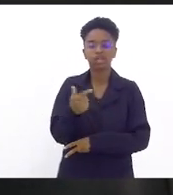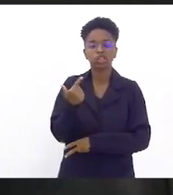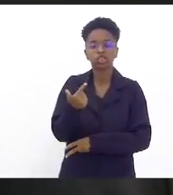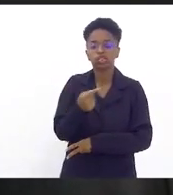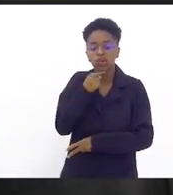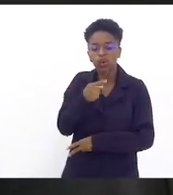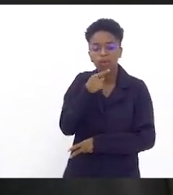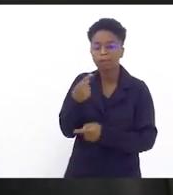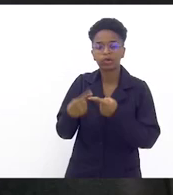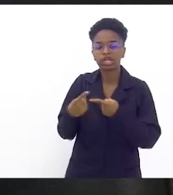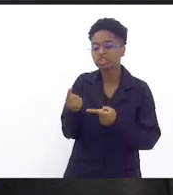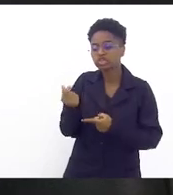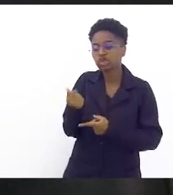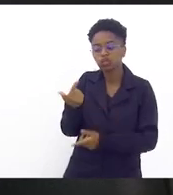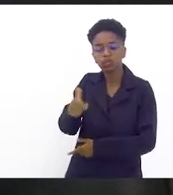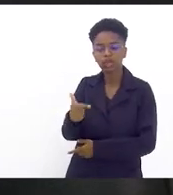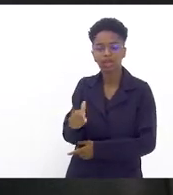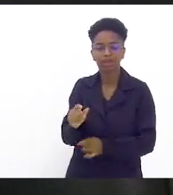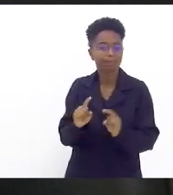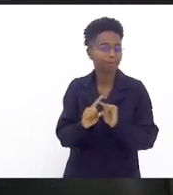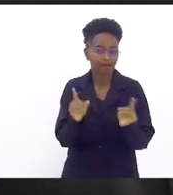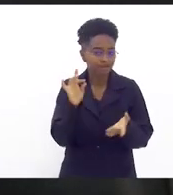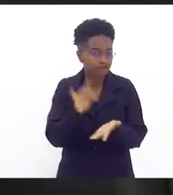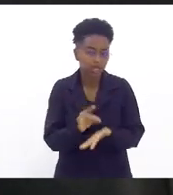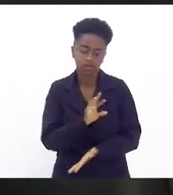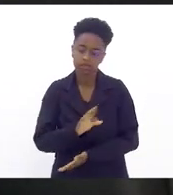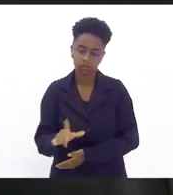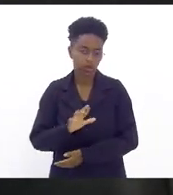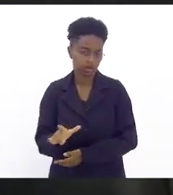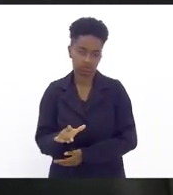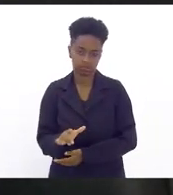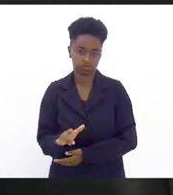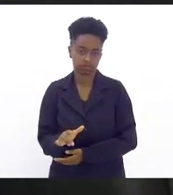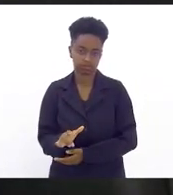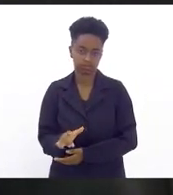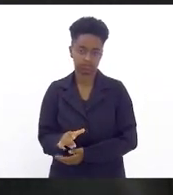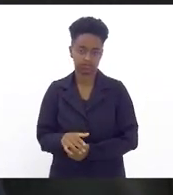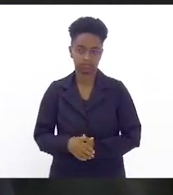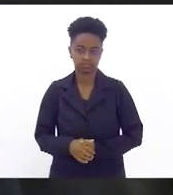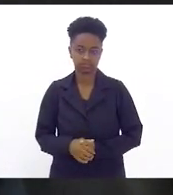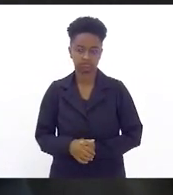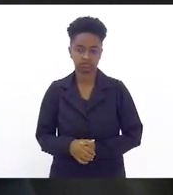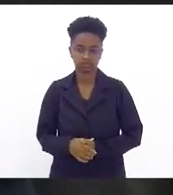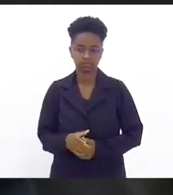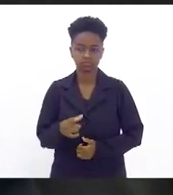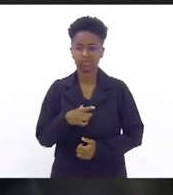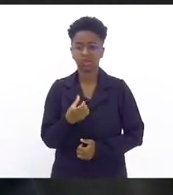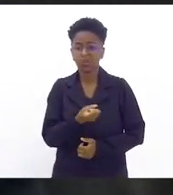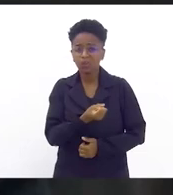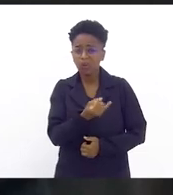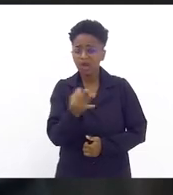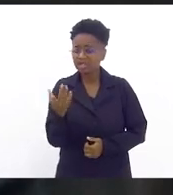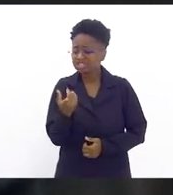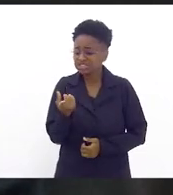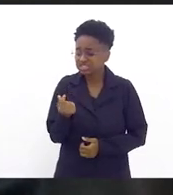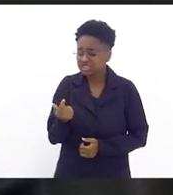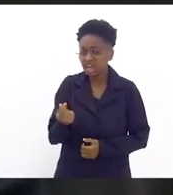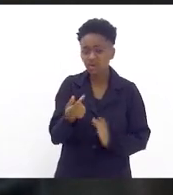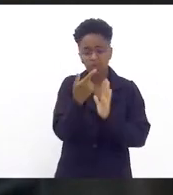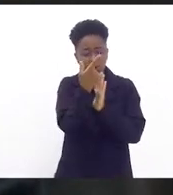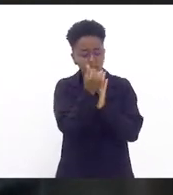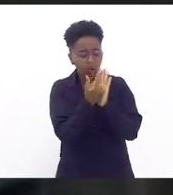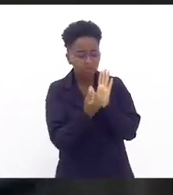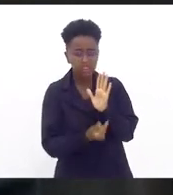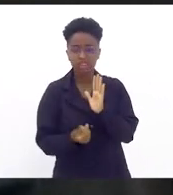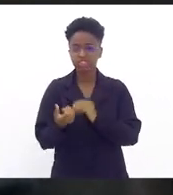fonte de custeio E isso não é verdade é a quantidade de dinheiro de orçamento